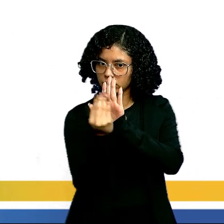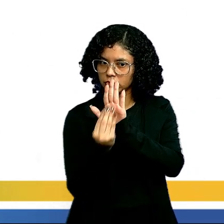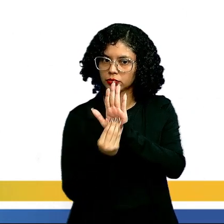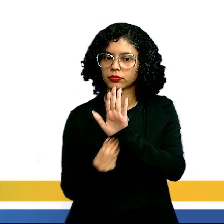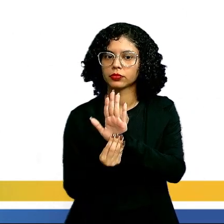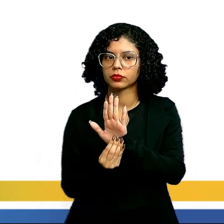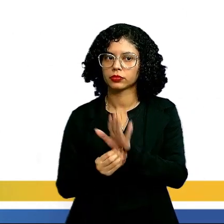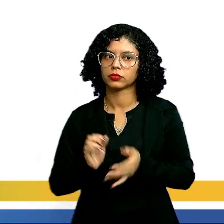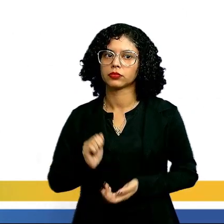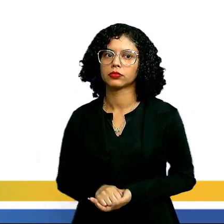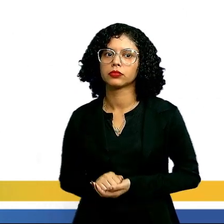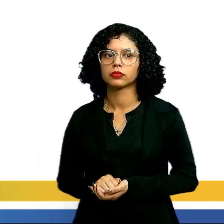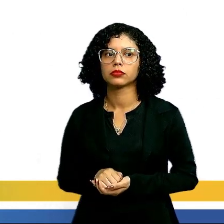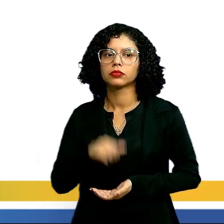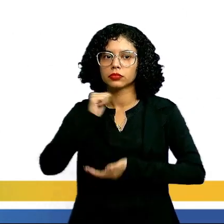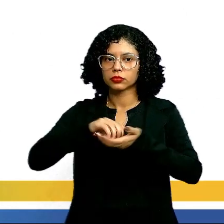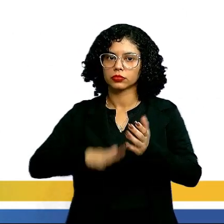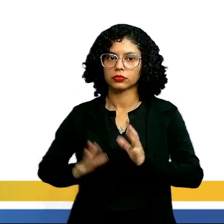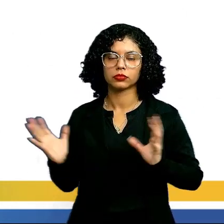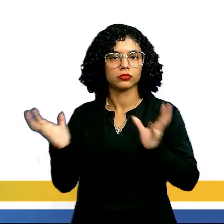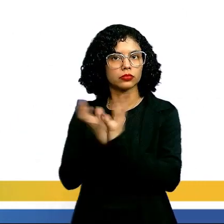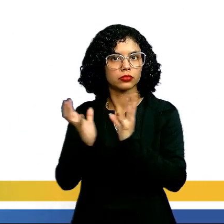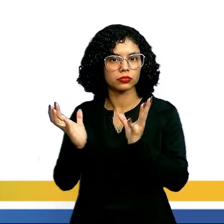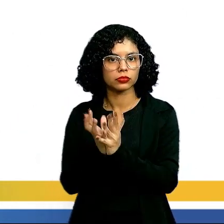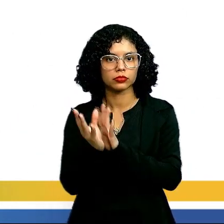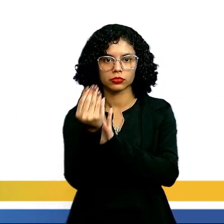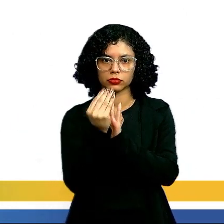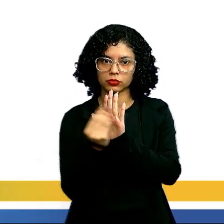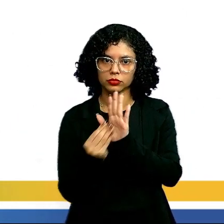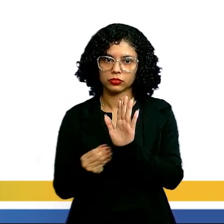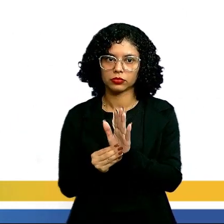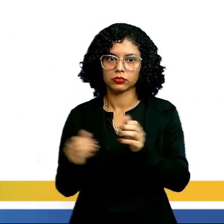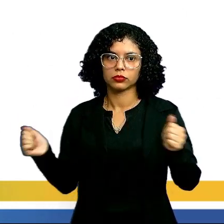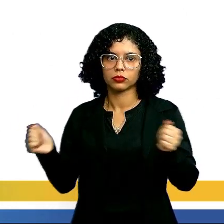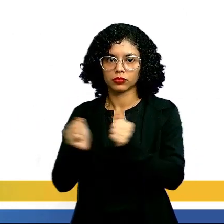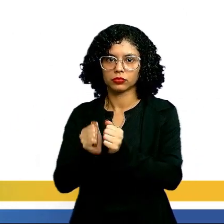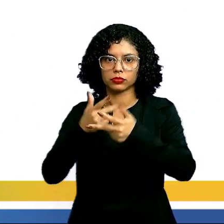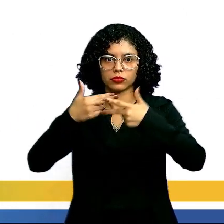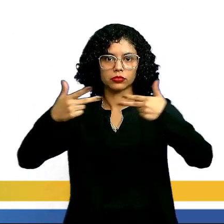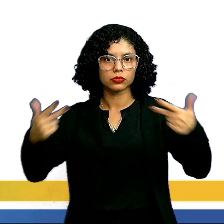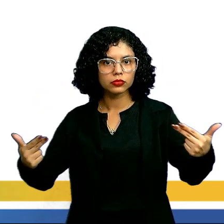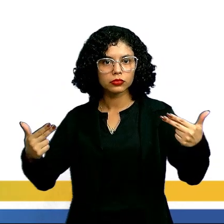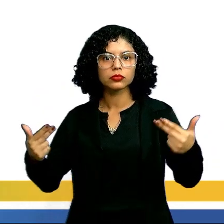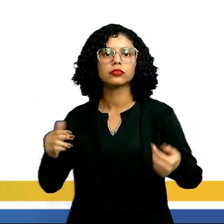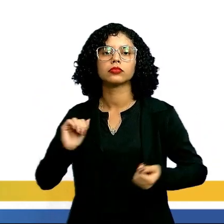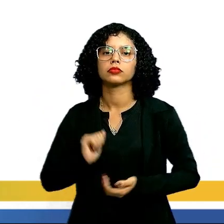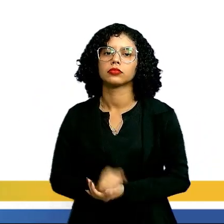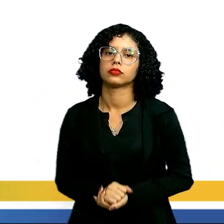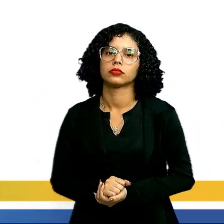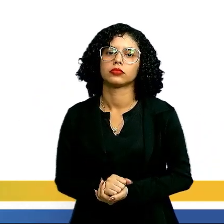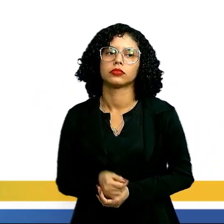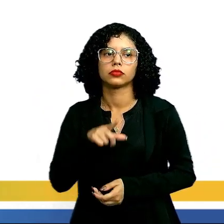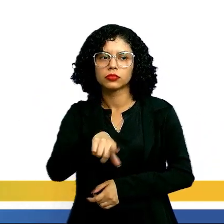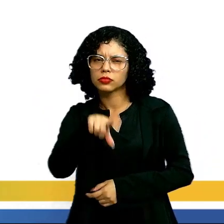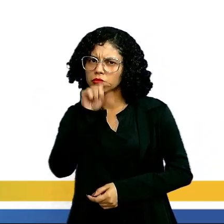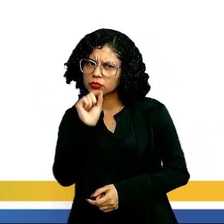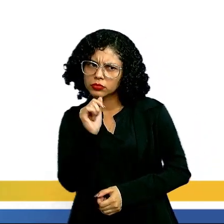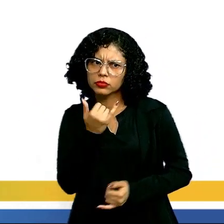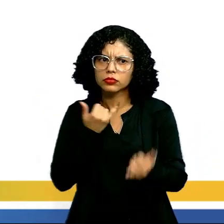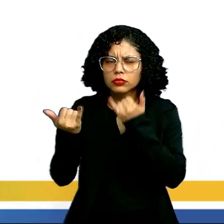Análise de dados é a atividade que une um conjunto de dados